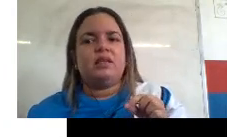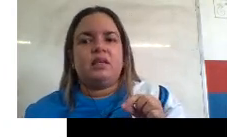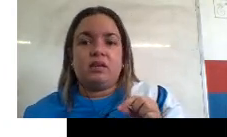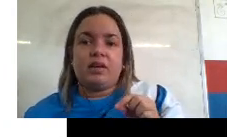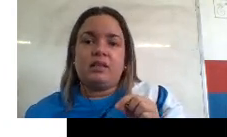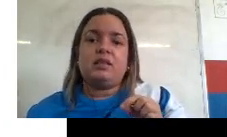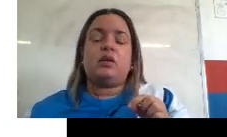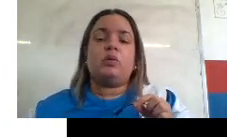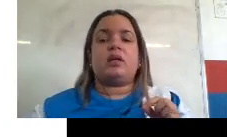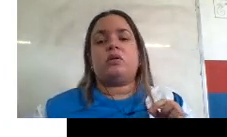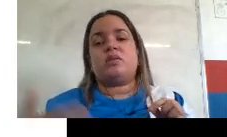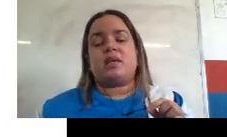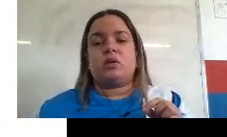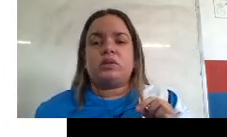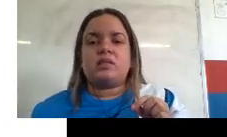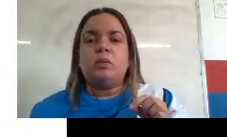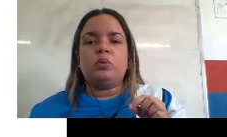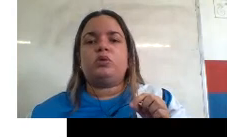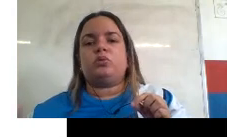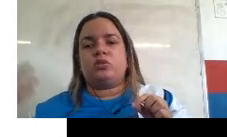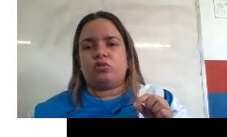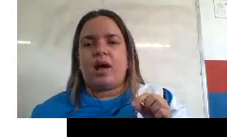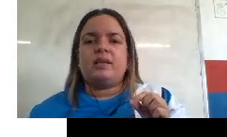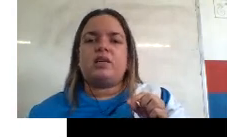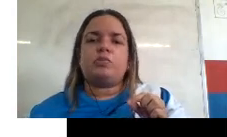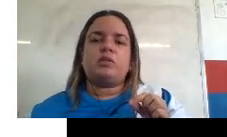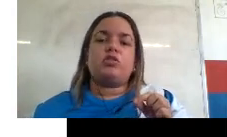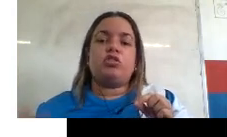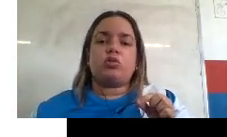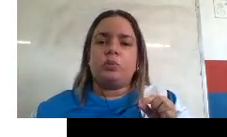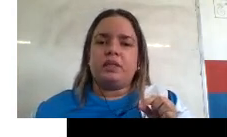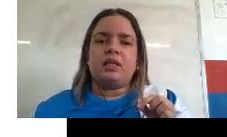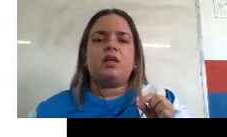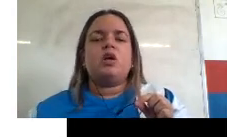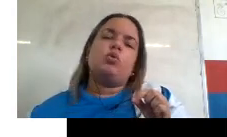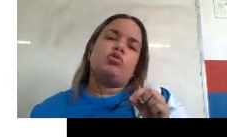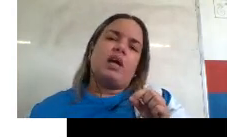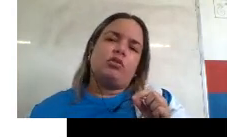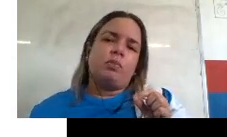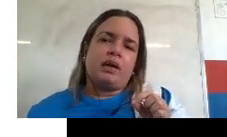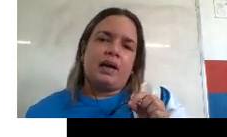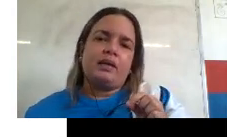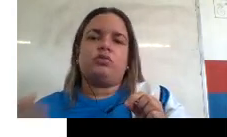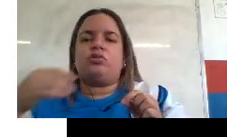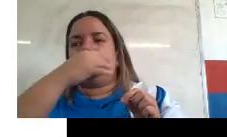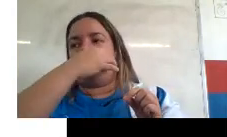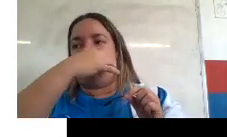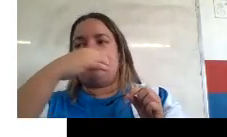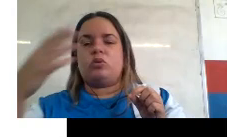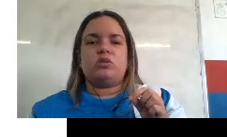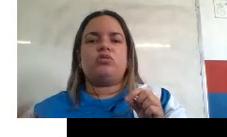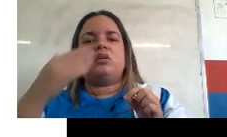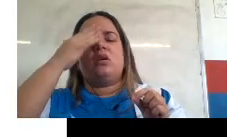vida invadida. Outra coisa que aconteceu muito já, né, as pessoas descobrirem os dados bancários